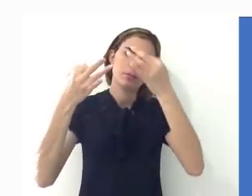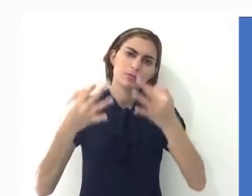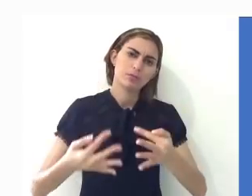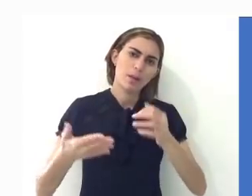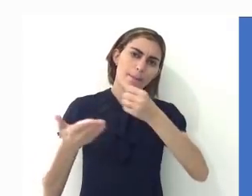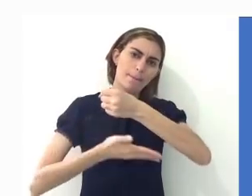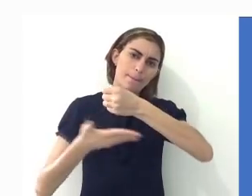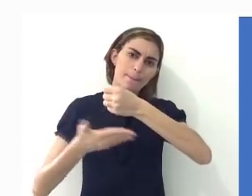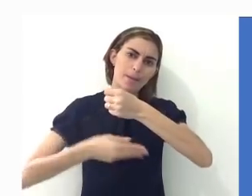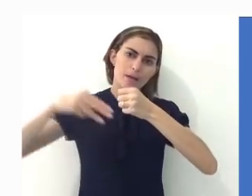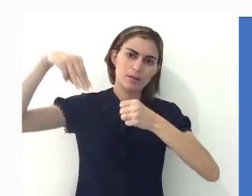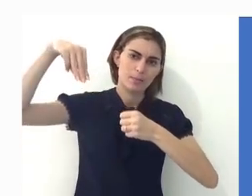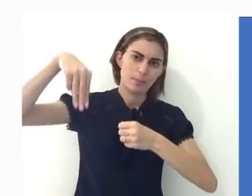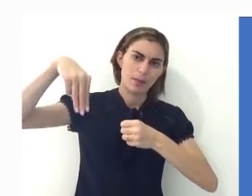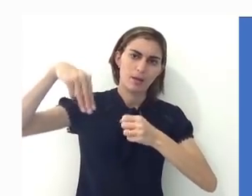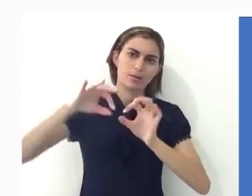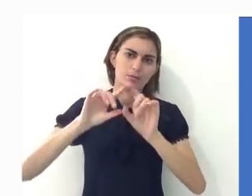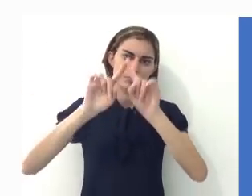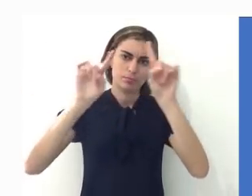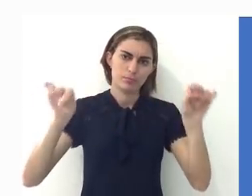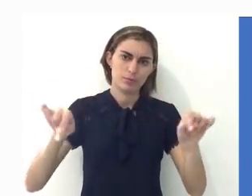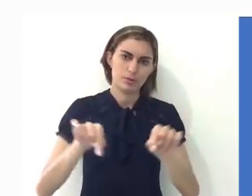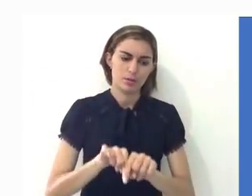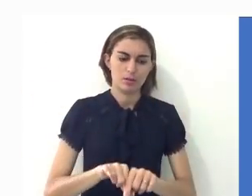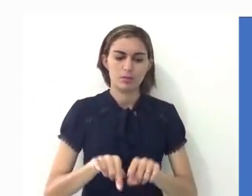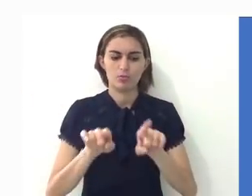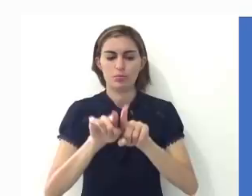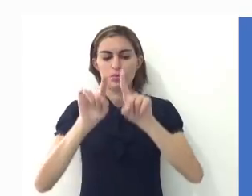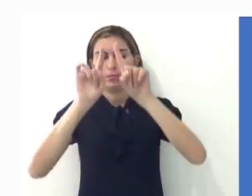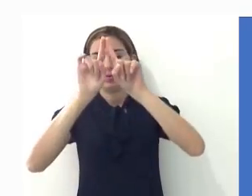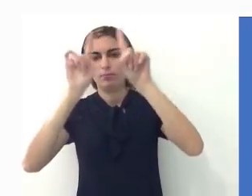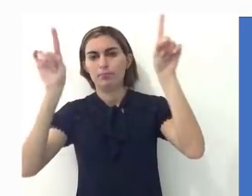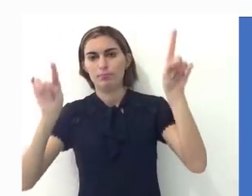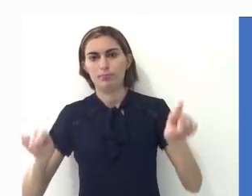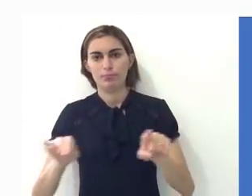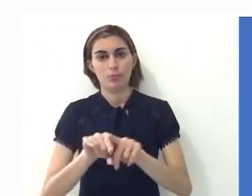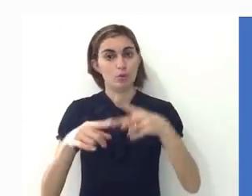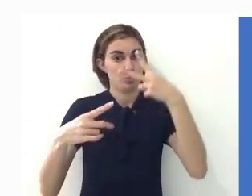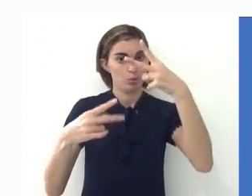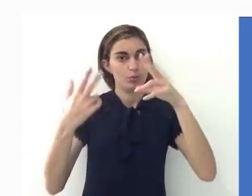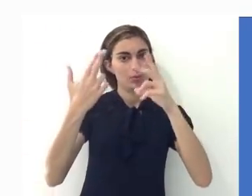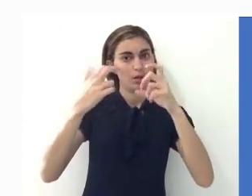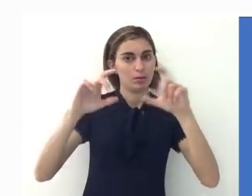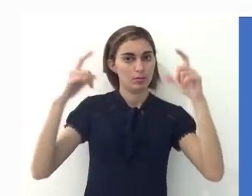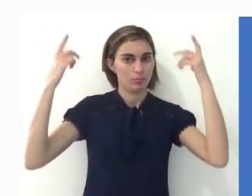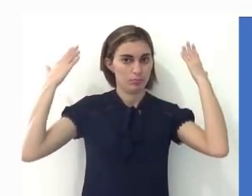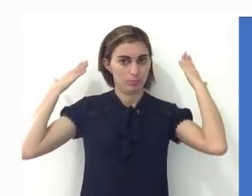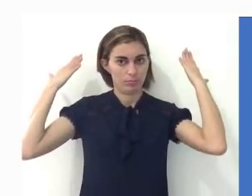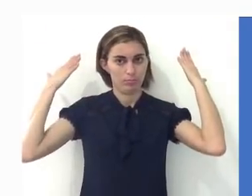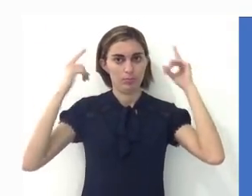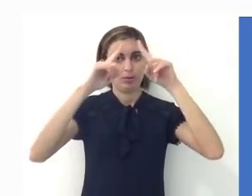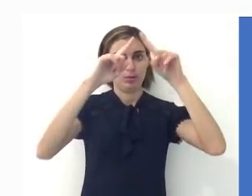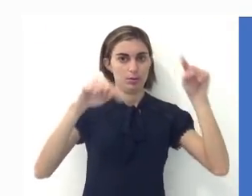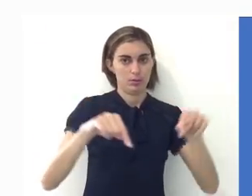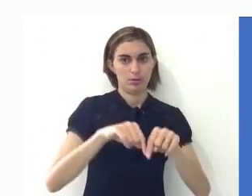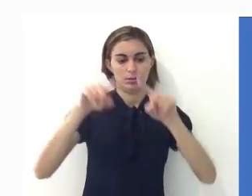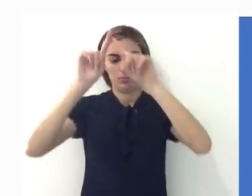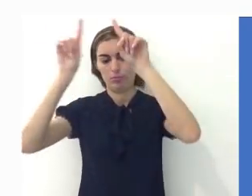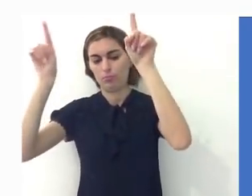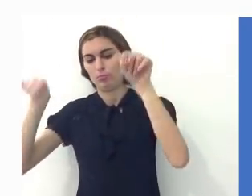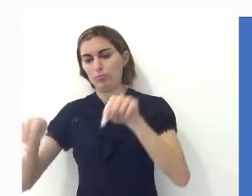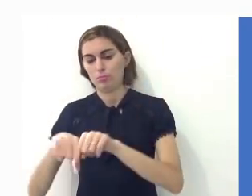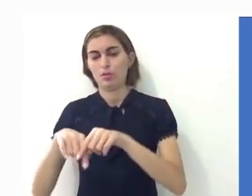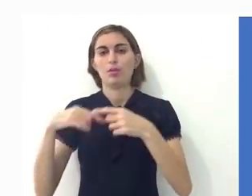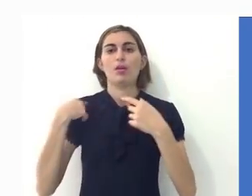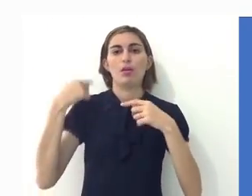a propriedade da base média do triângulo e do trapézio. Como você está vendo aí, eu botei duas figuras, um triângulo e um trapézio, e